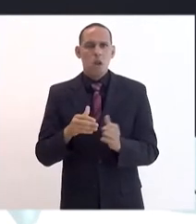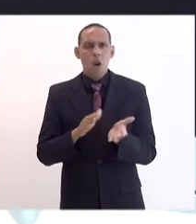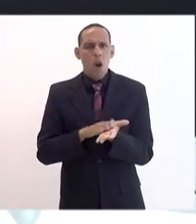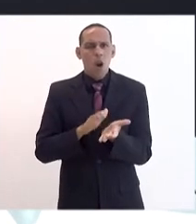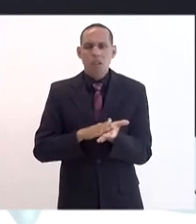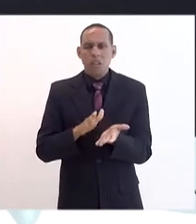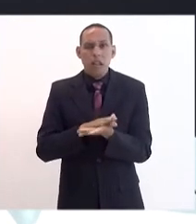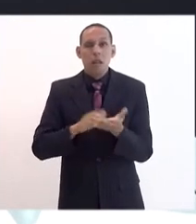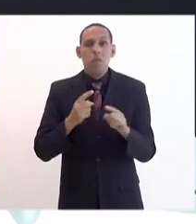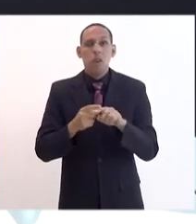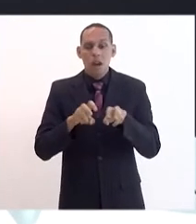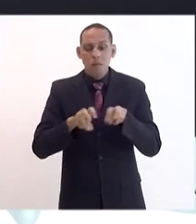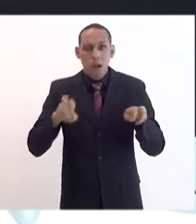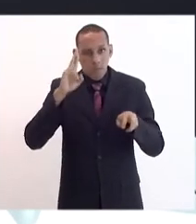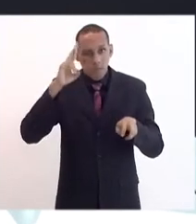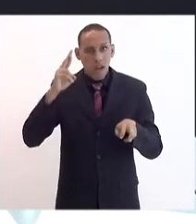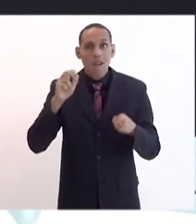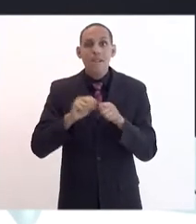que fazia.